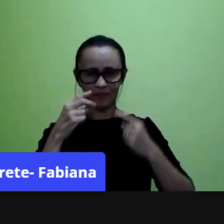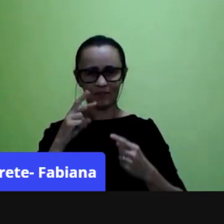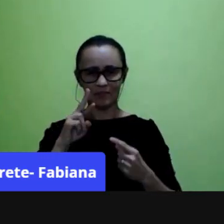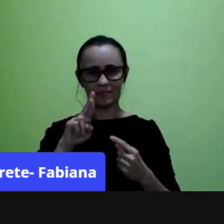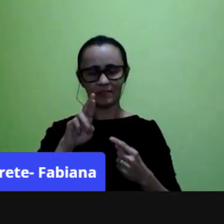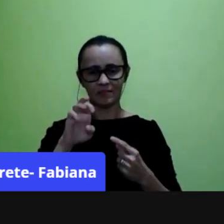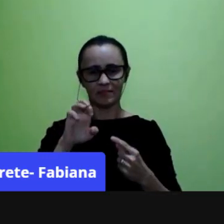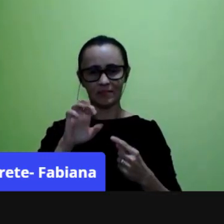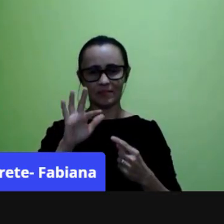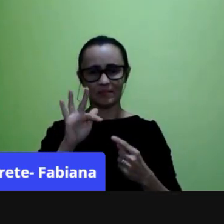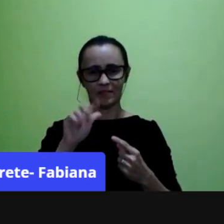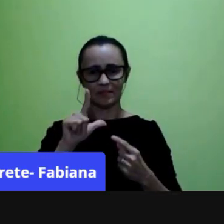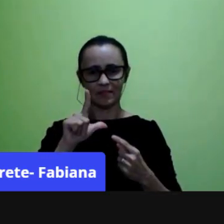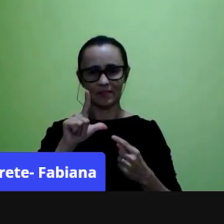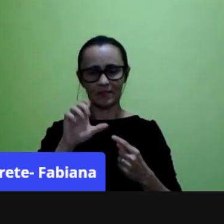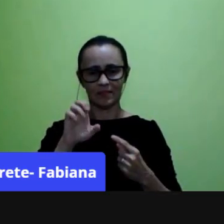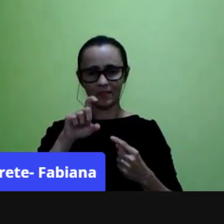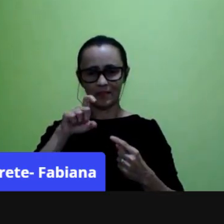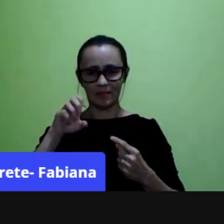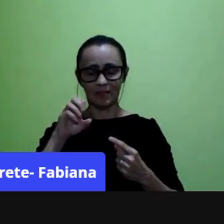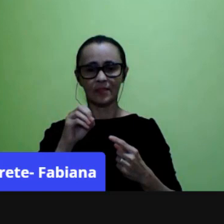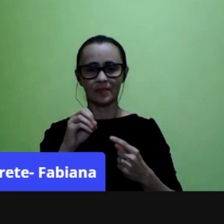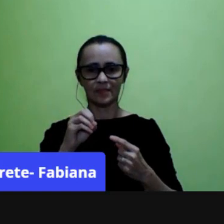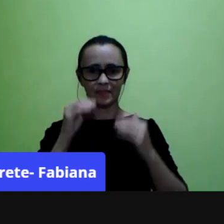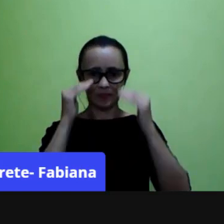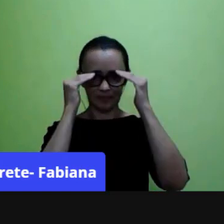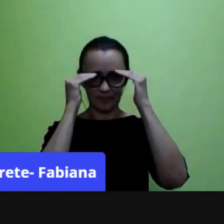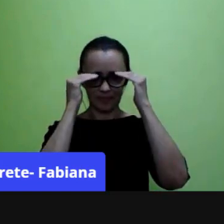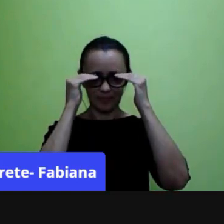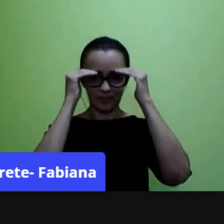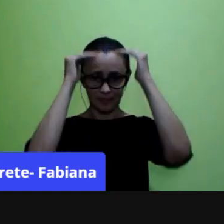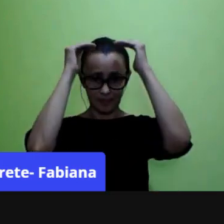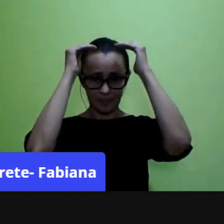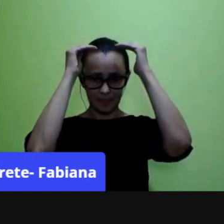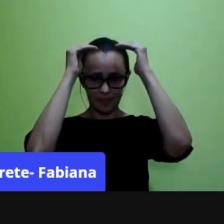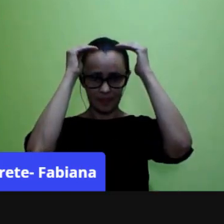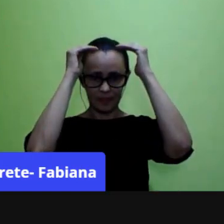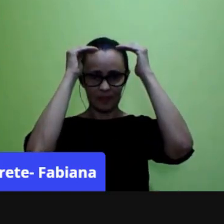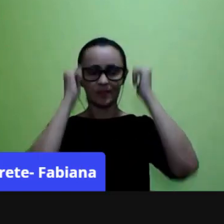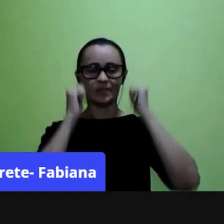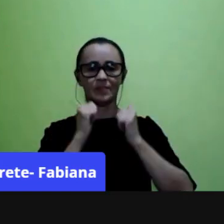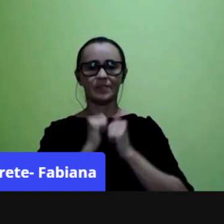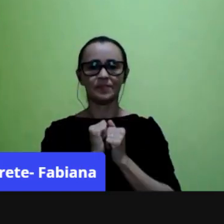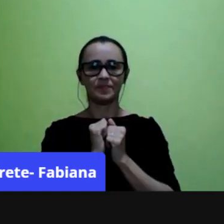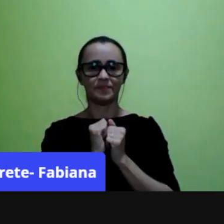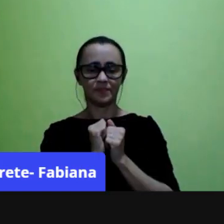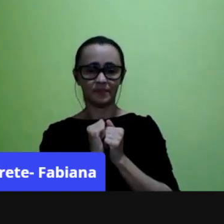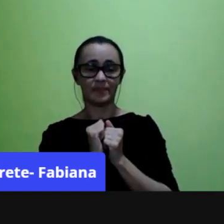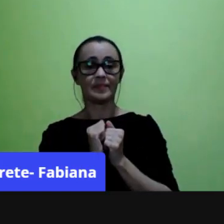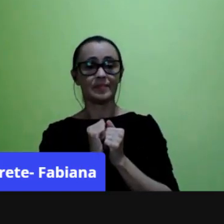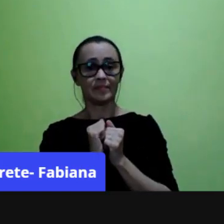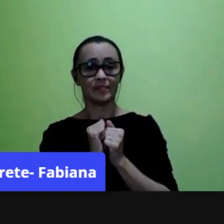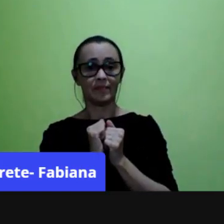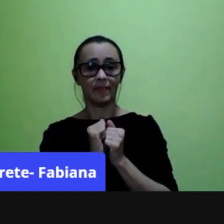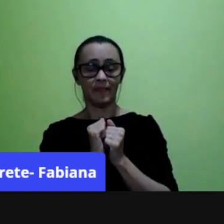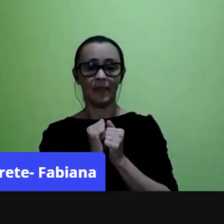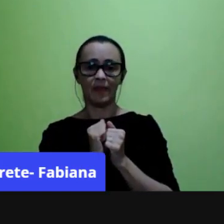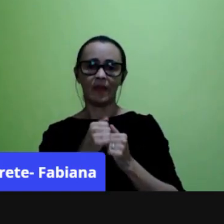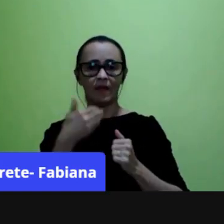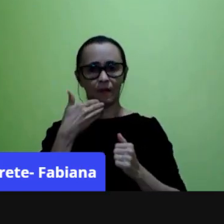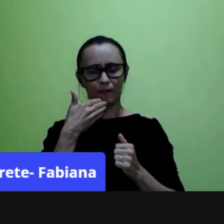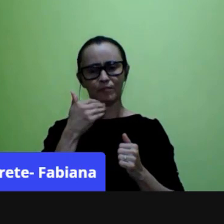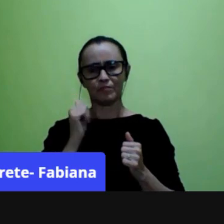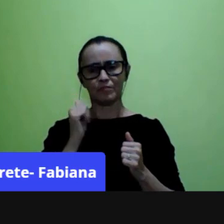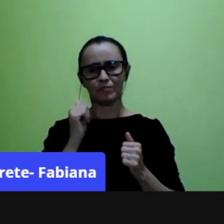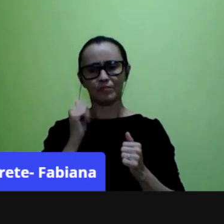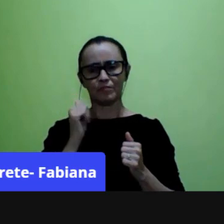Então, se você coloca uma luz acima dos seus olhos, uma fonte de luz acima dos seus olhos, vai melhorar um pouquinho.